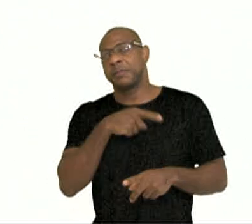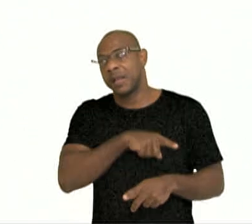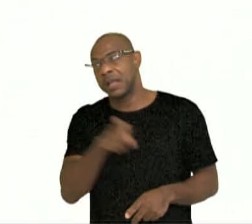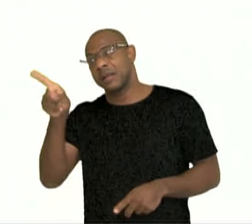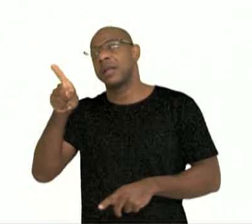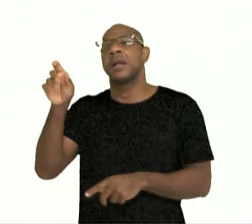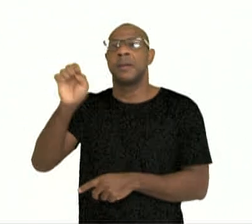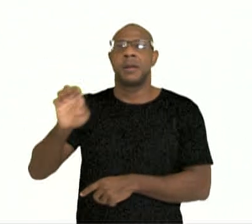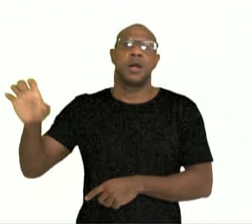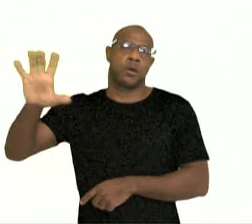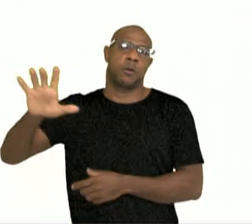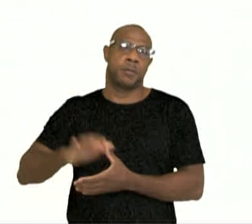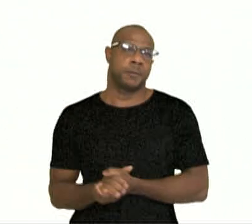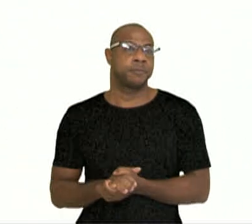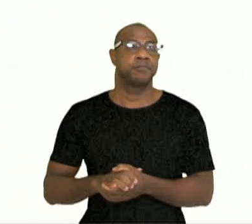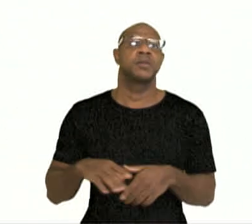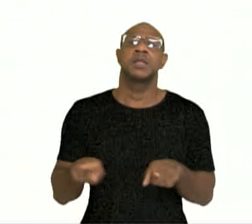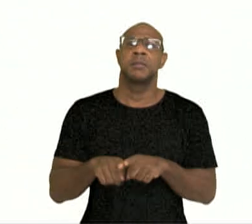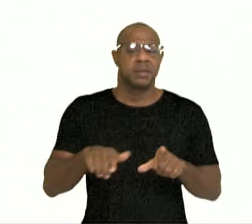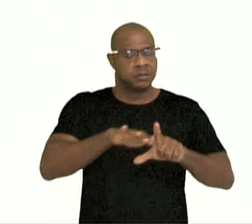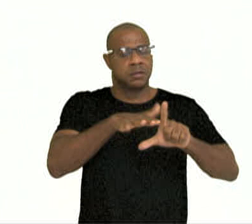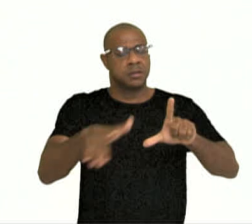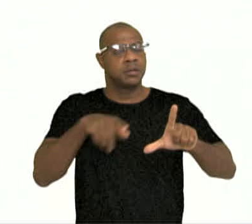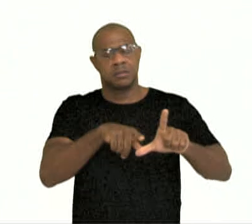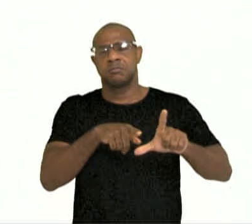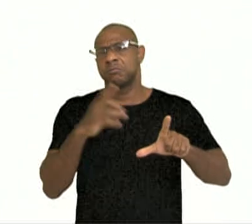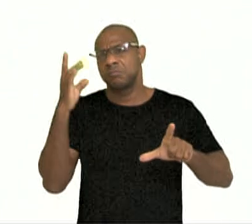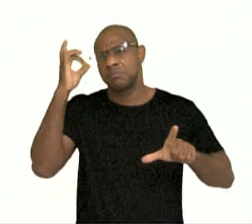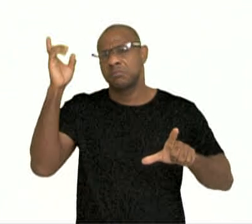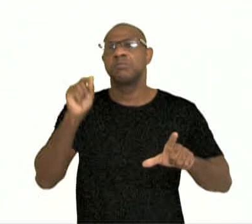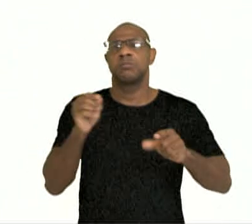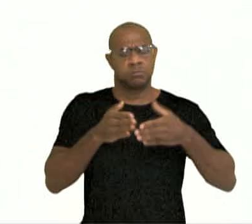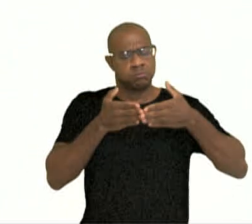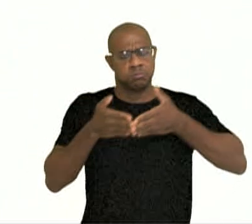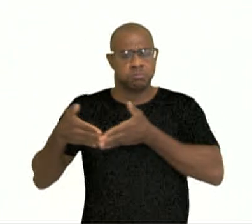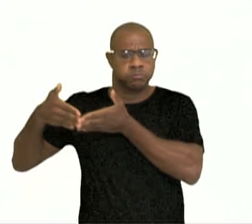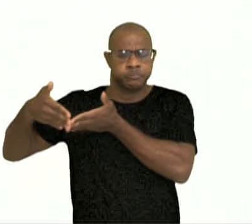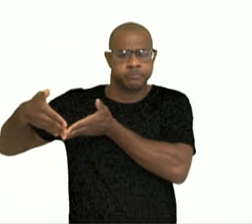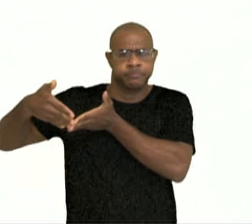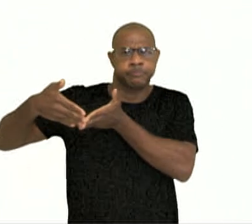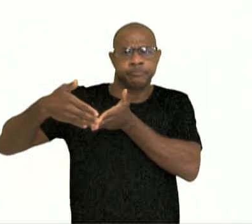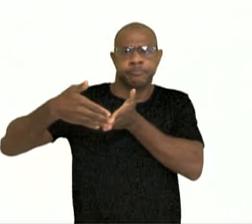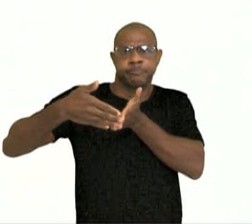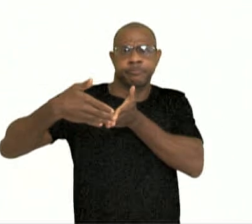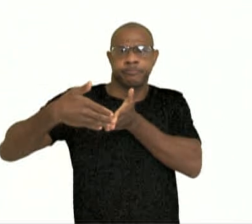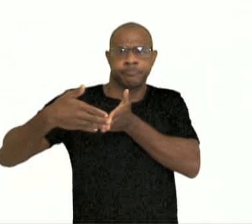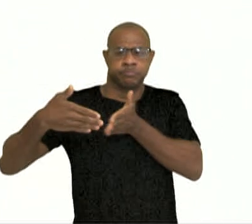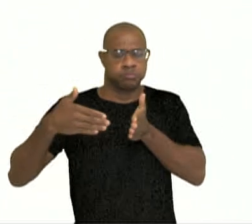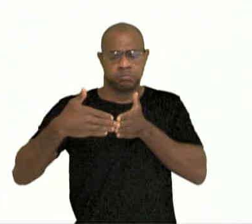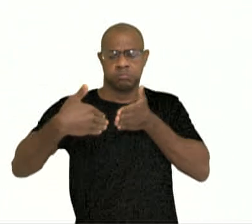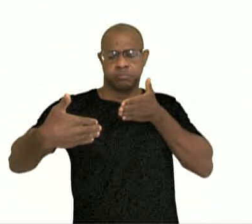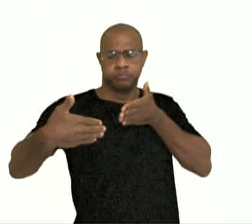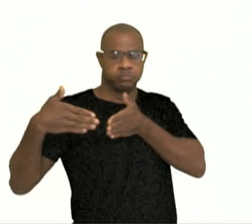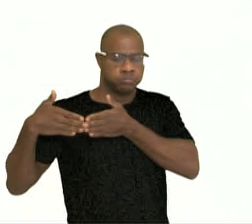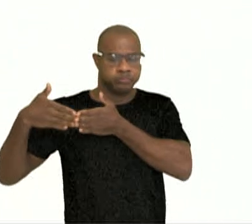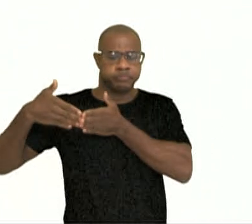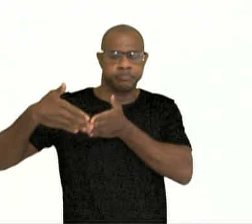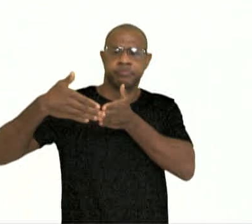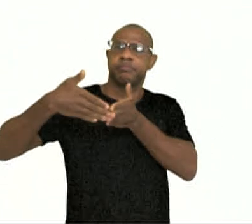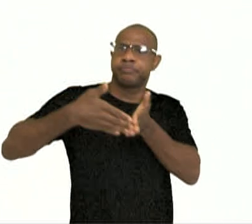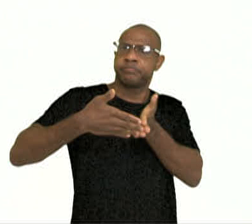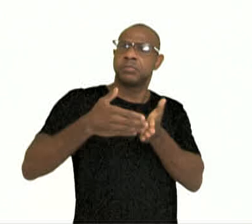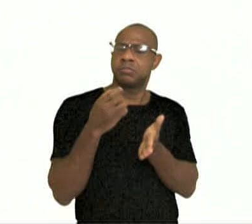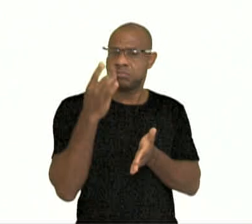litoral facilitava também a questão de acesso aos portos, né? E a exportação, mandar esses